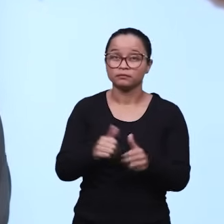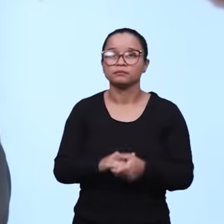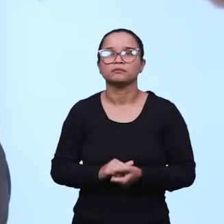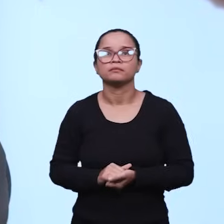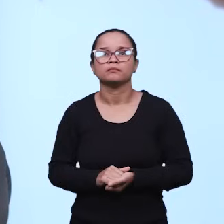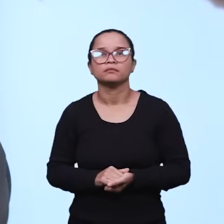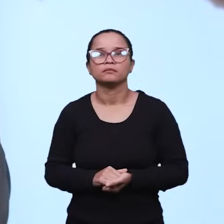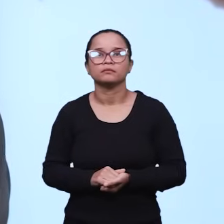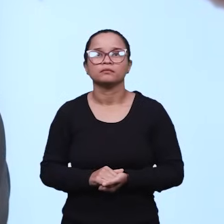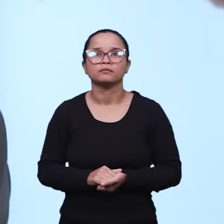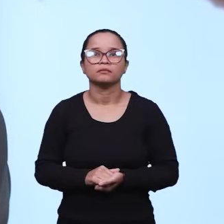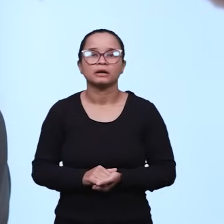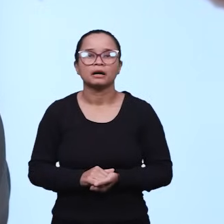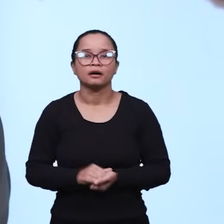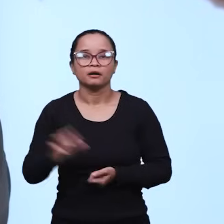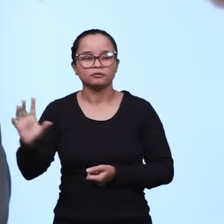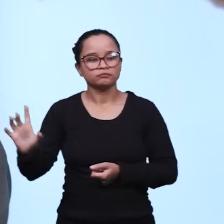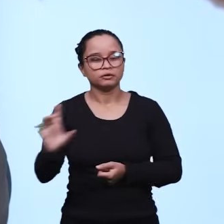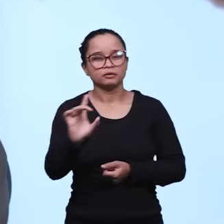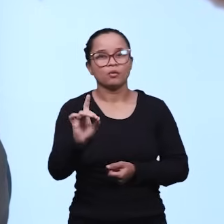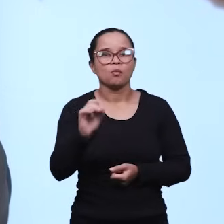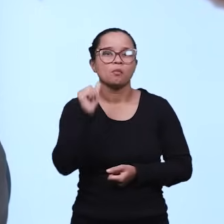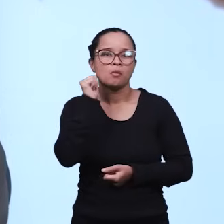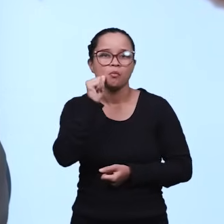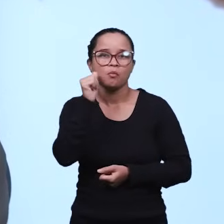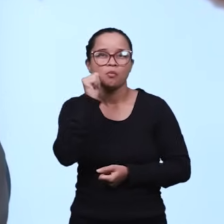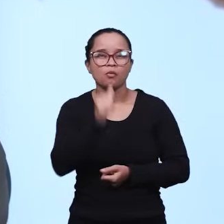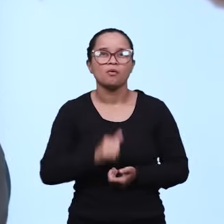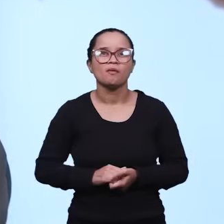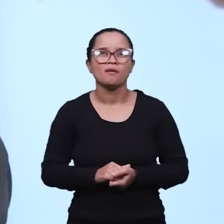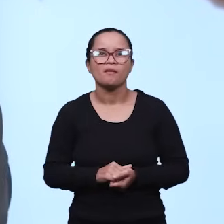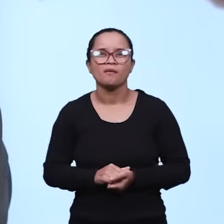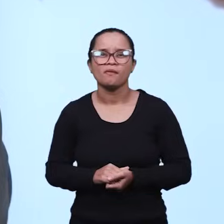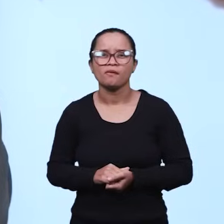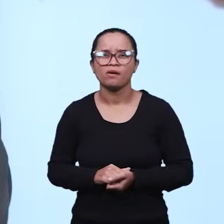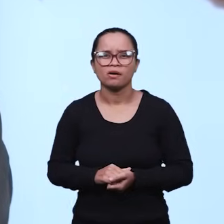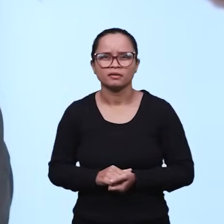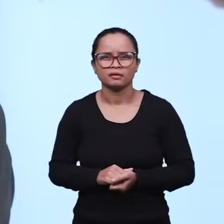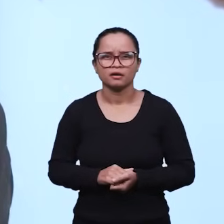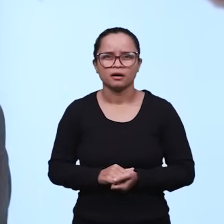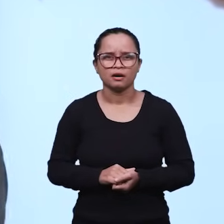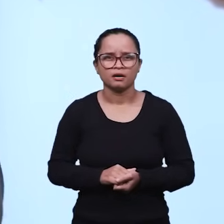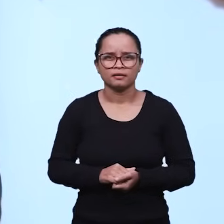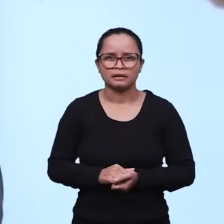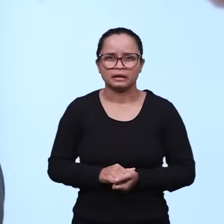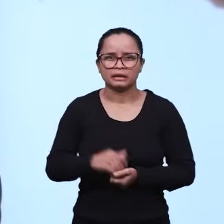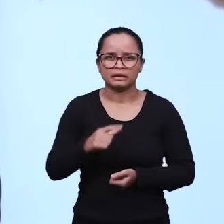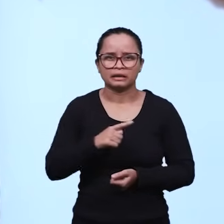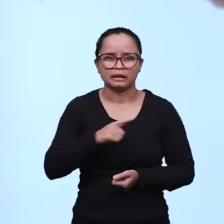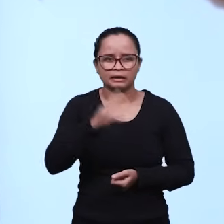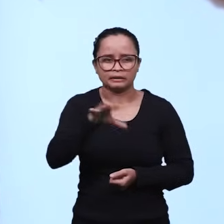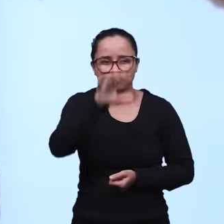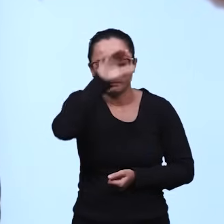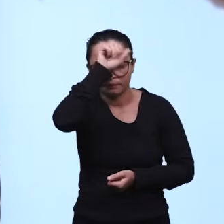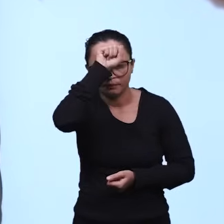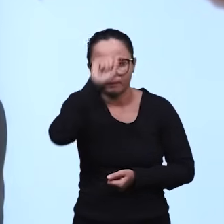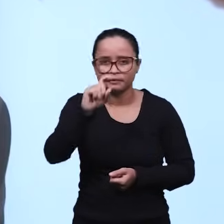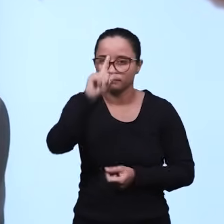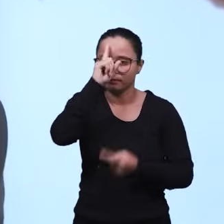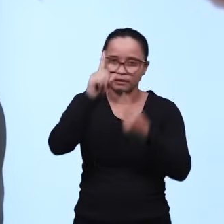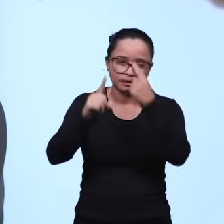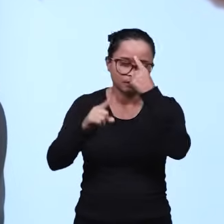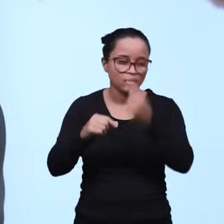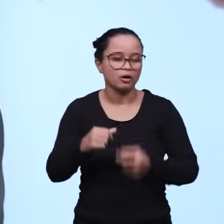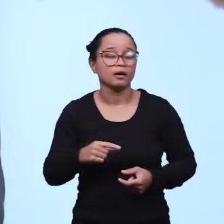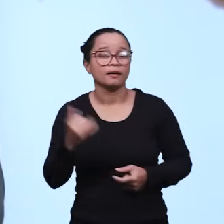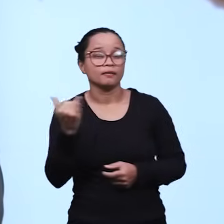apareceu uma moça com espírito de adivinhação. E ela dizia assim: